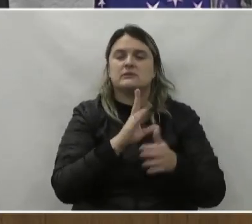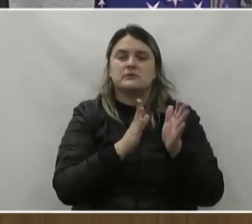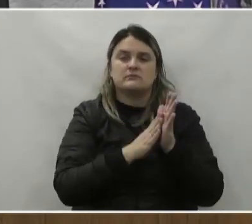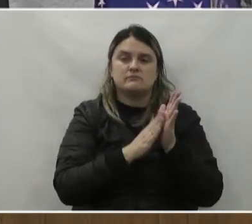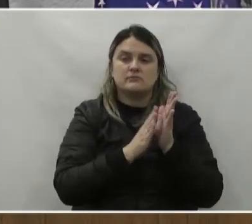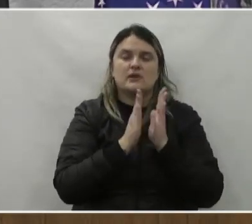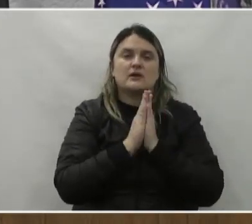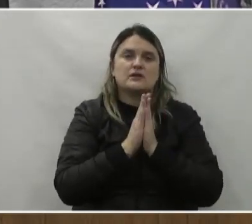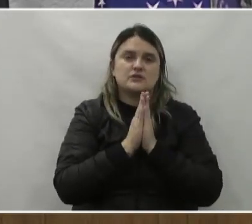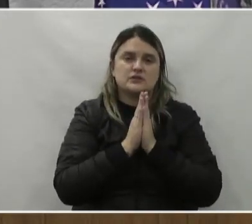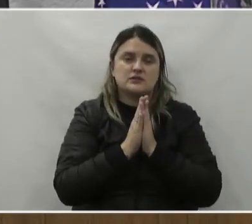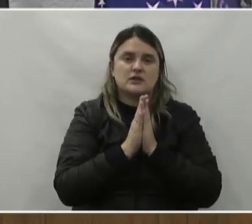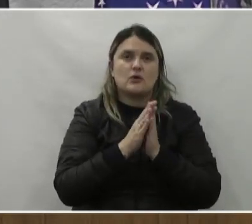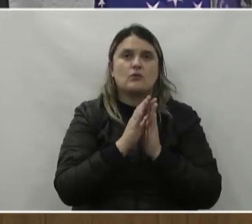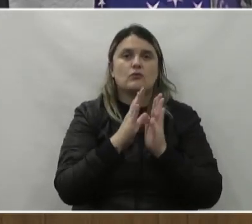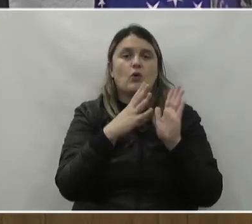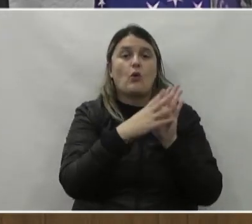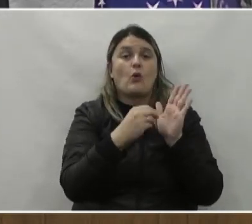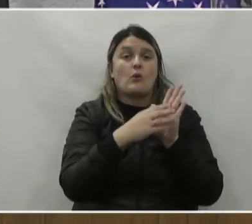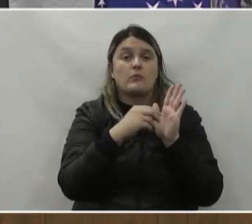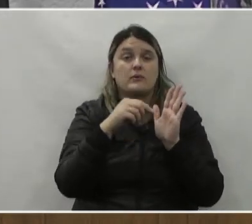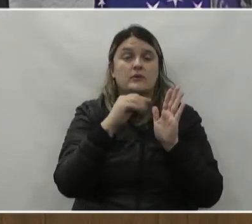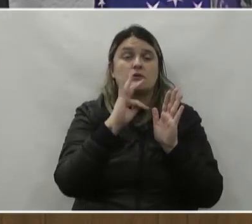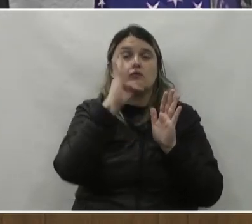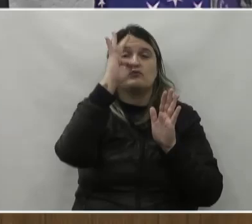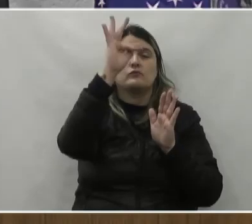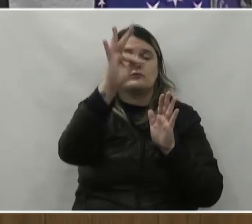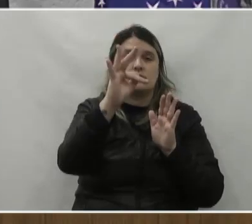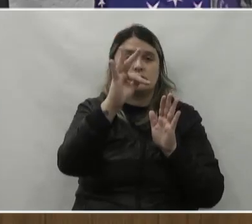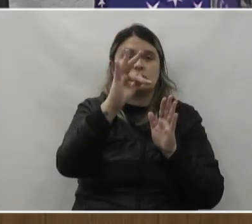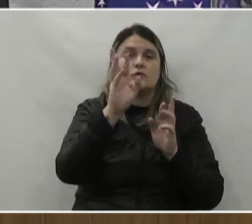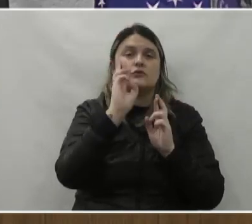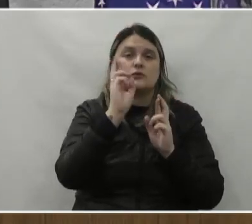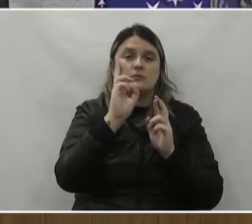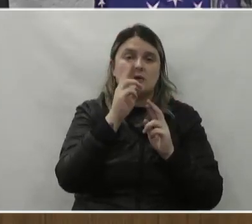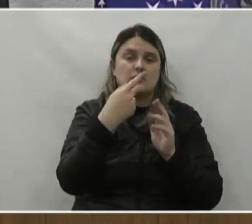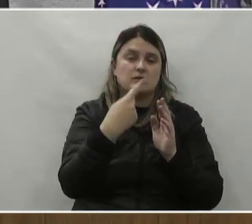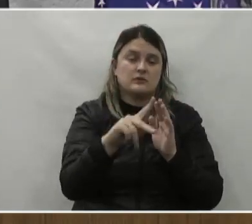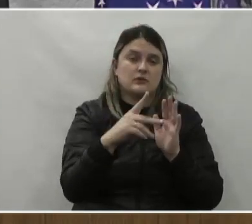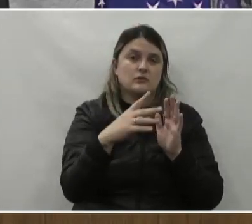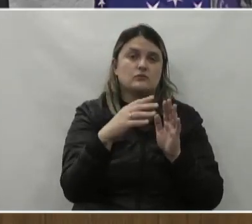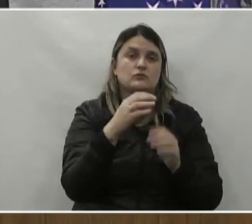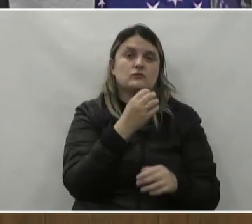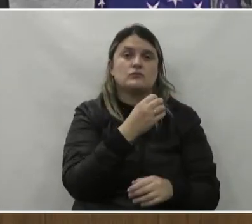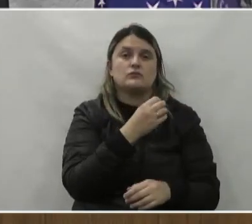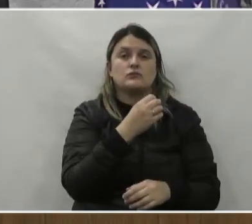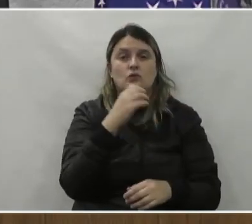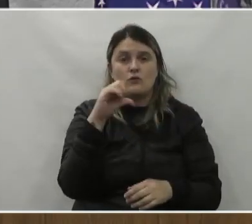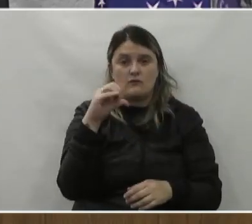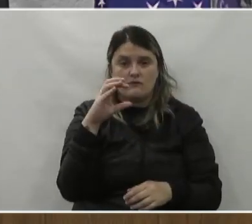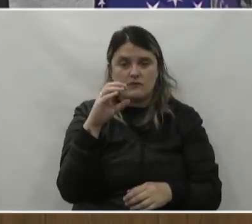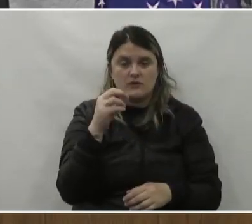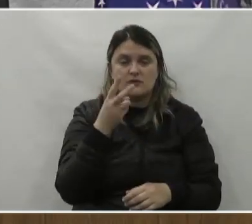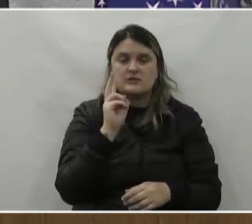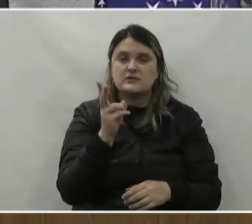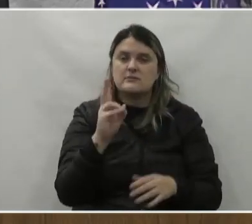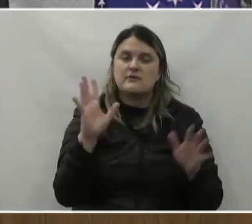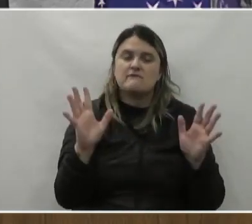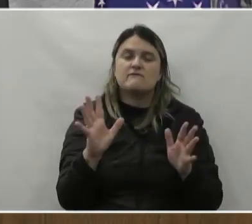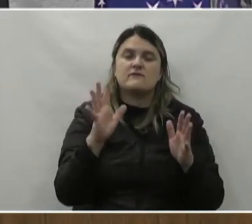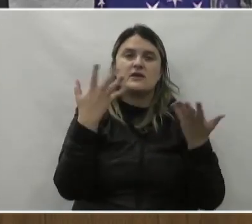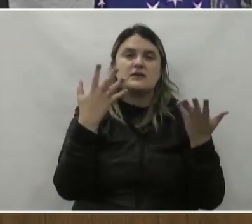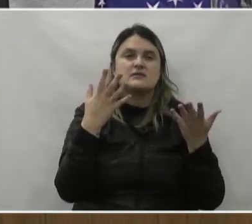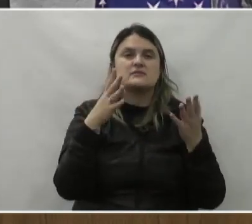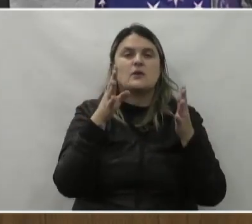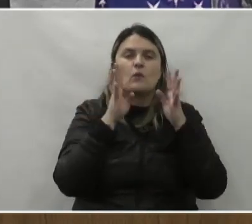gratidão e inspiração para as futuras gerações. Que seus 90 anos sejam celebrados com saúde, reconhecimento